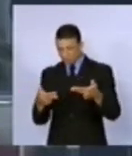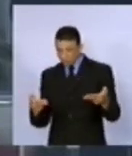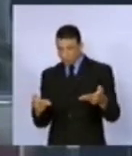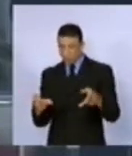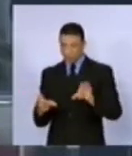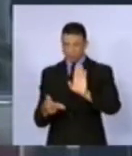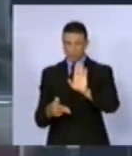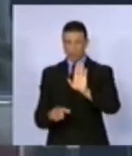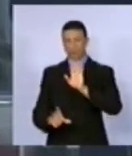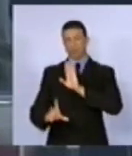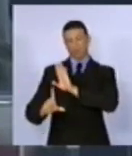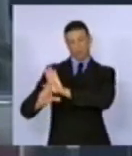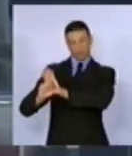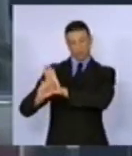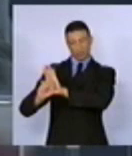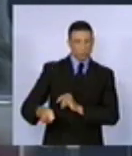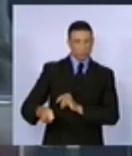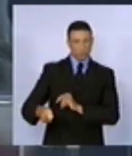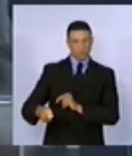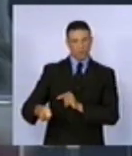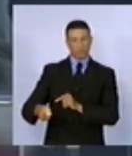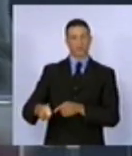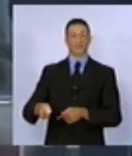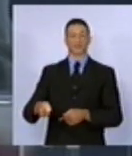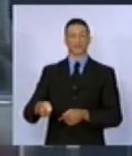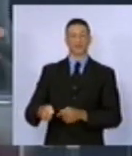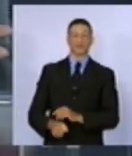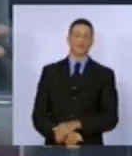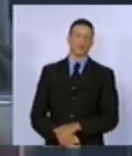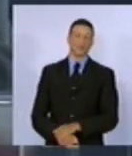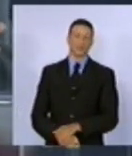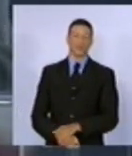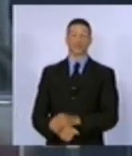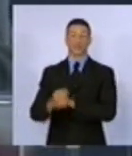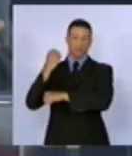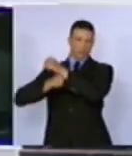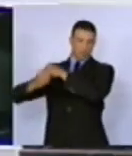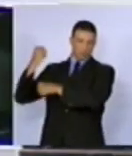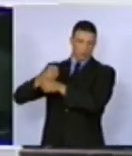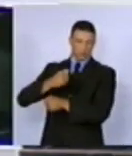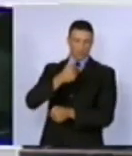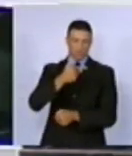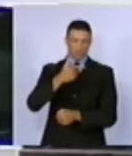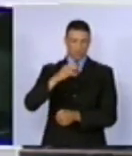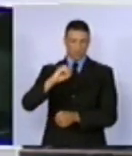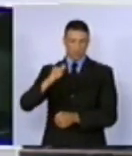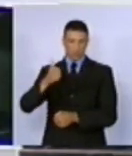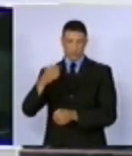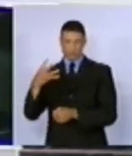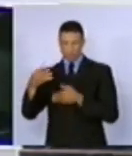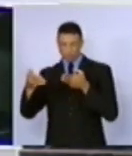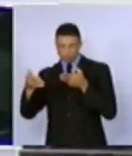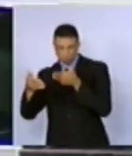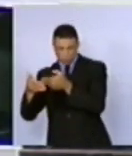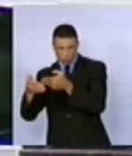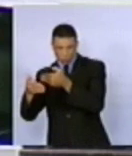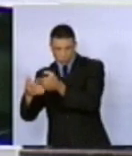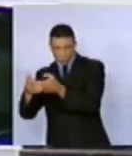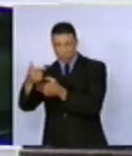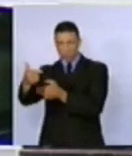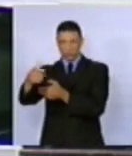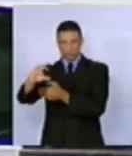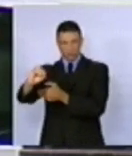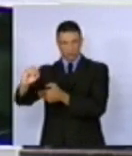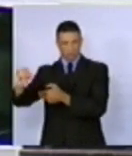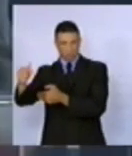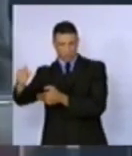exerce grande pressão o ano 2014 2017 se aproxima e com eles